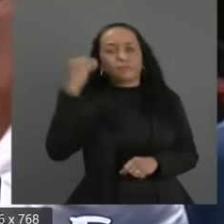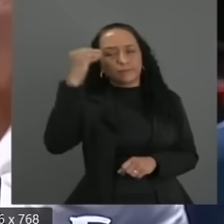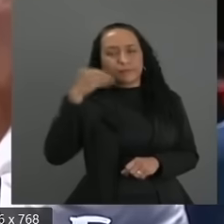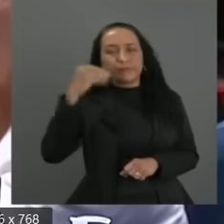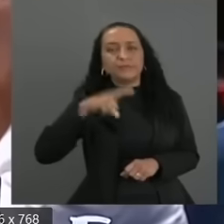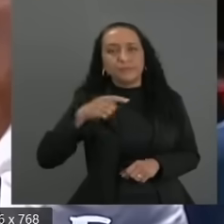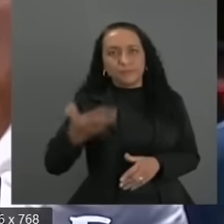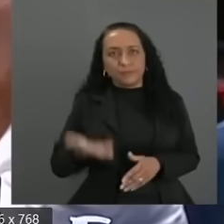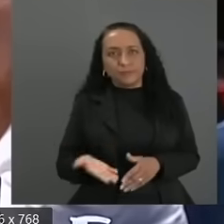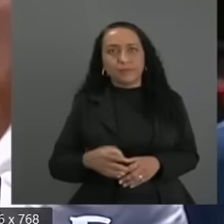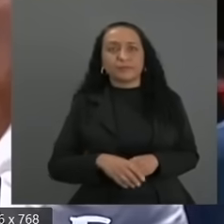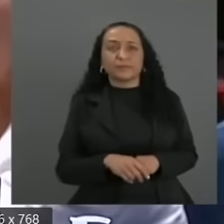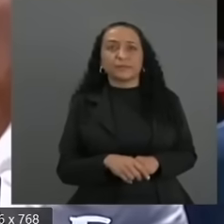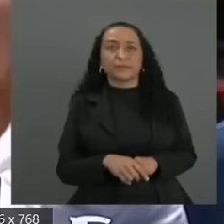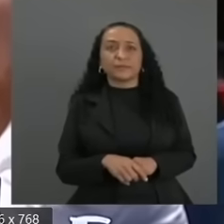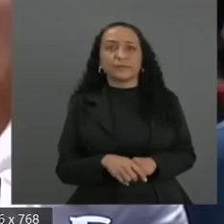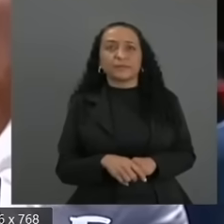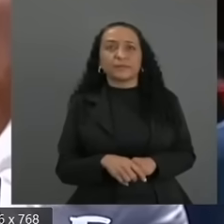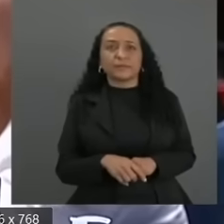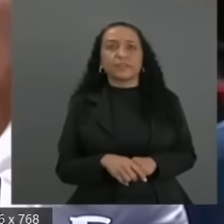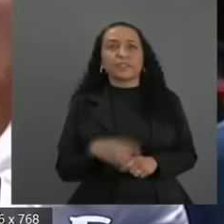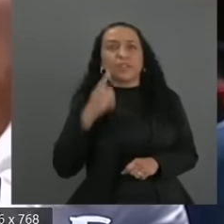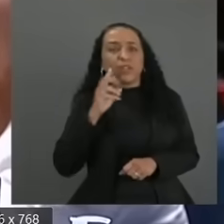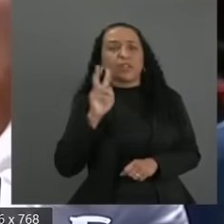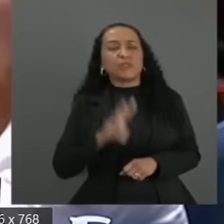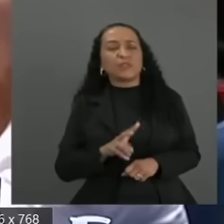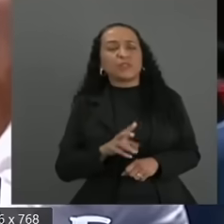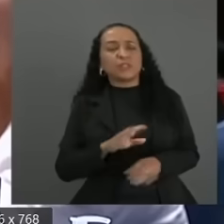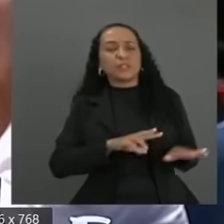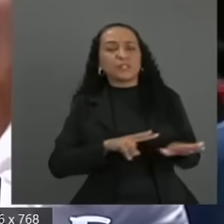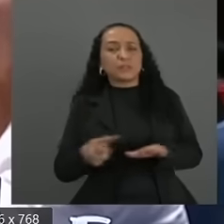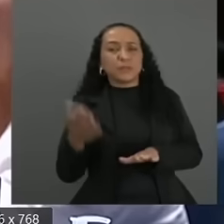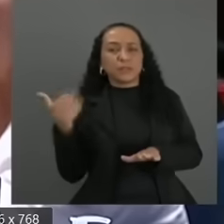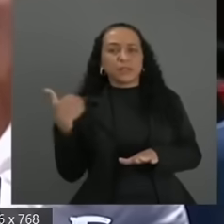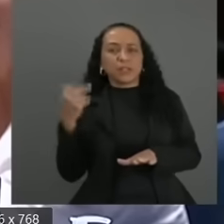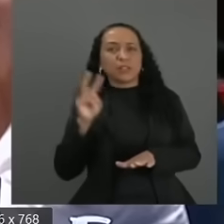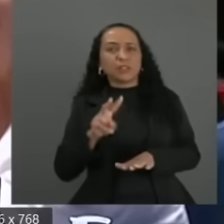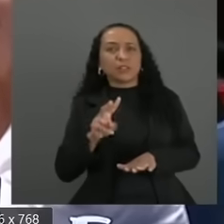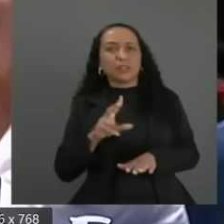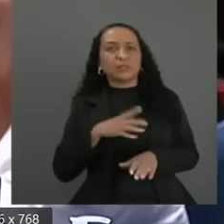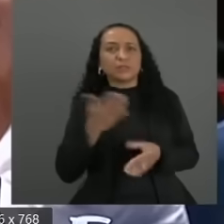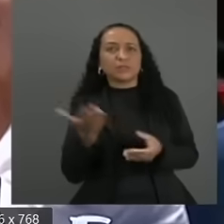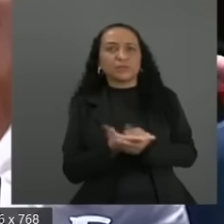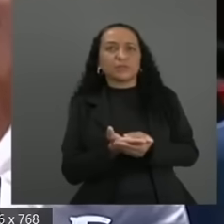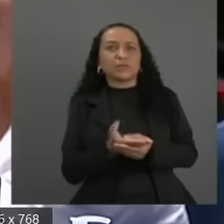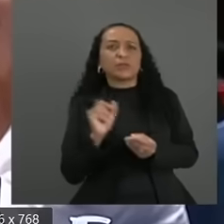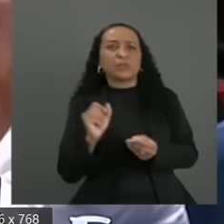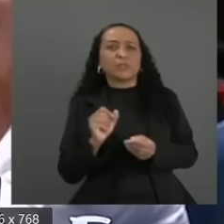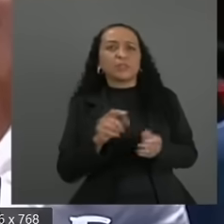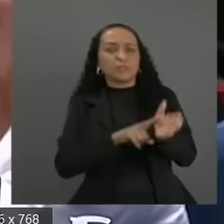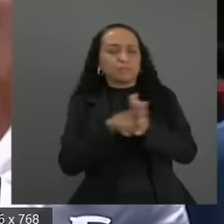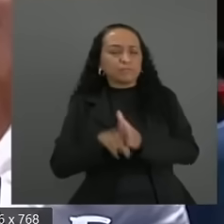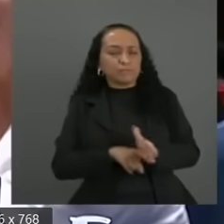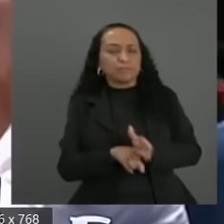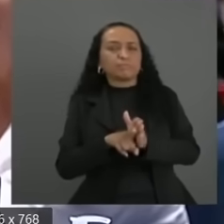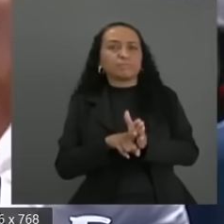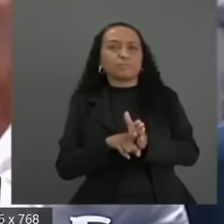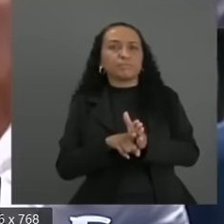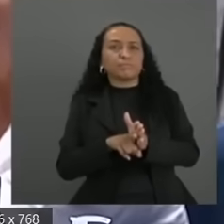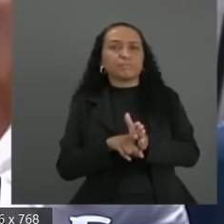Marcelo. Eu escutei de Vossa Excelência semana passada que ingressaria com uma ação para levantar essas